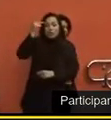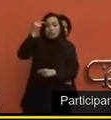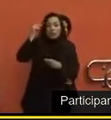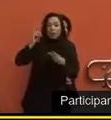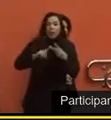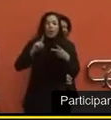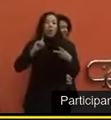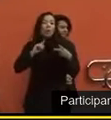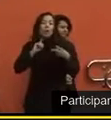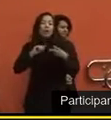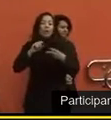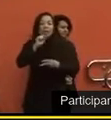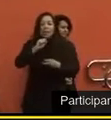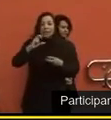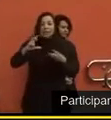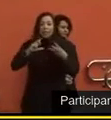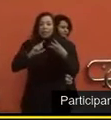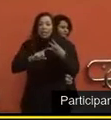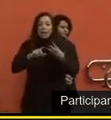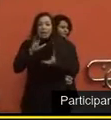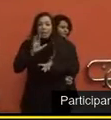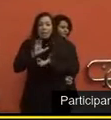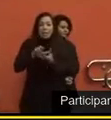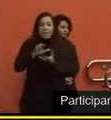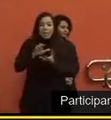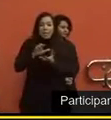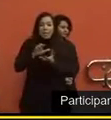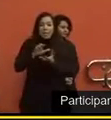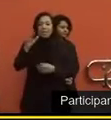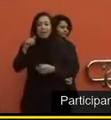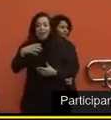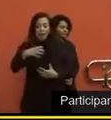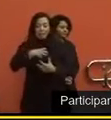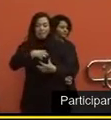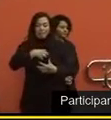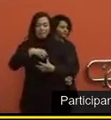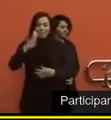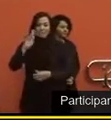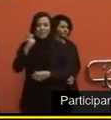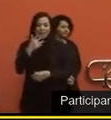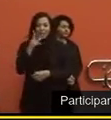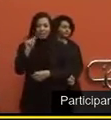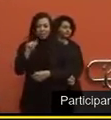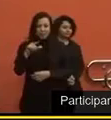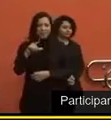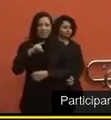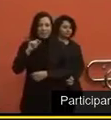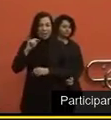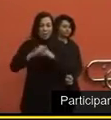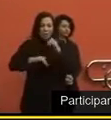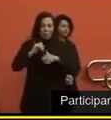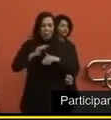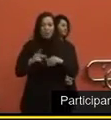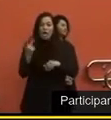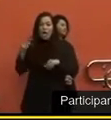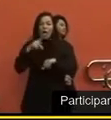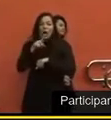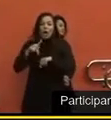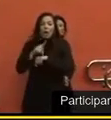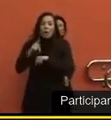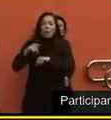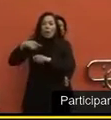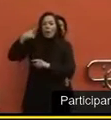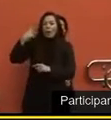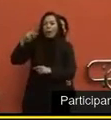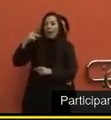Minas Gerais, Santa Catarina, Pernambuco, Ceará e Bahia. Há empossados convivências em outros países, como